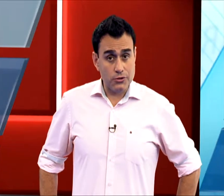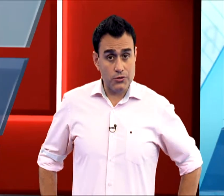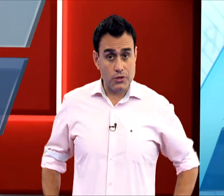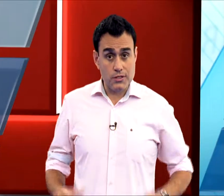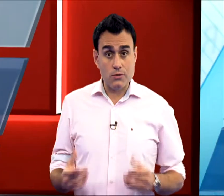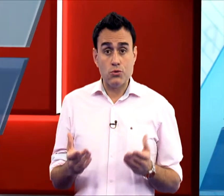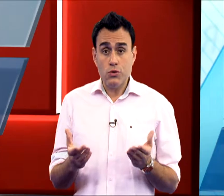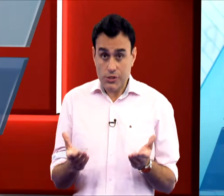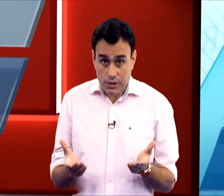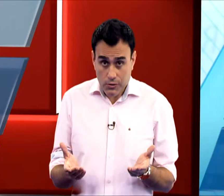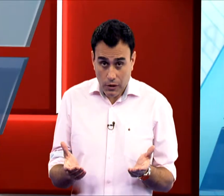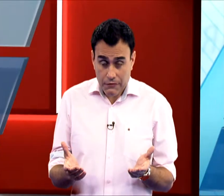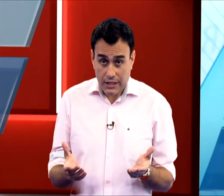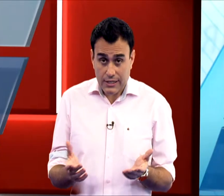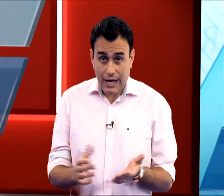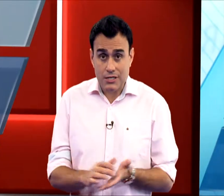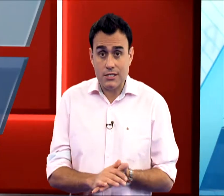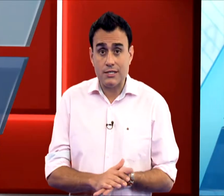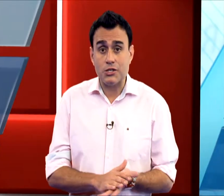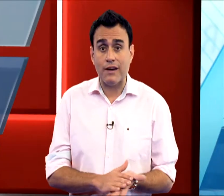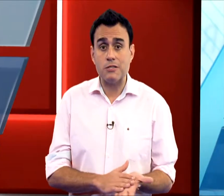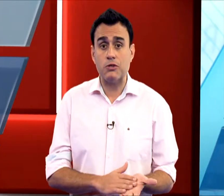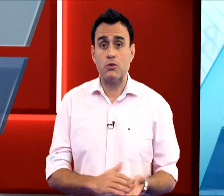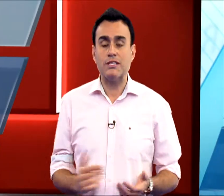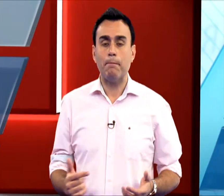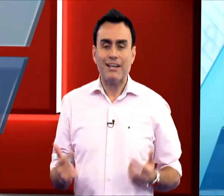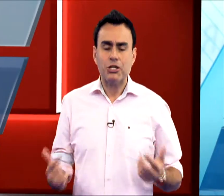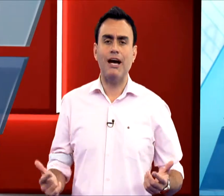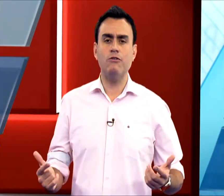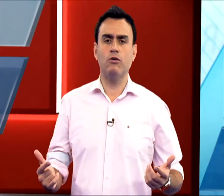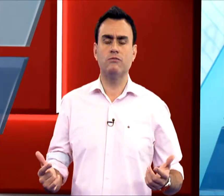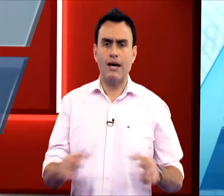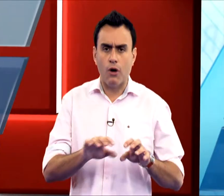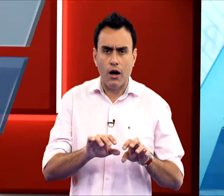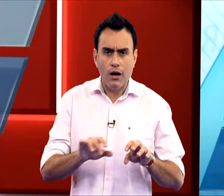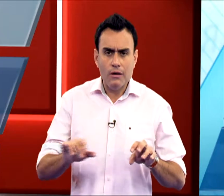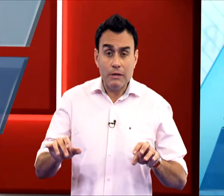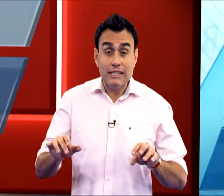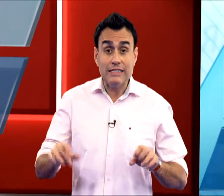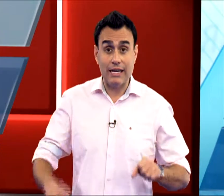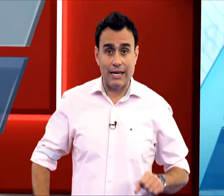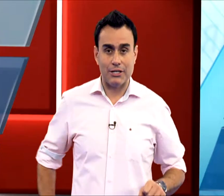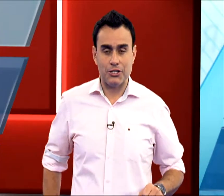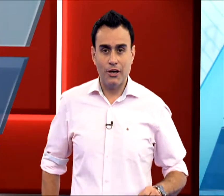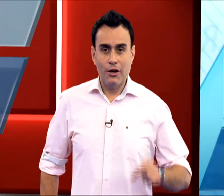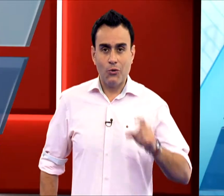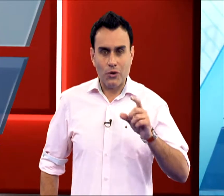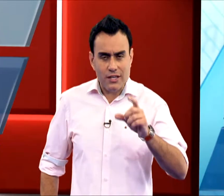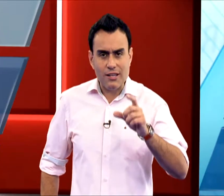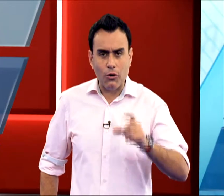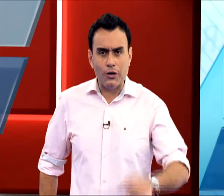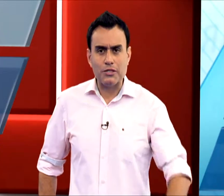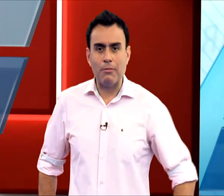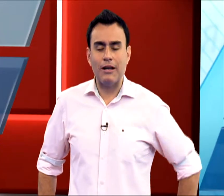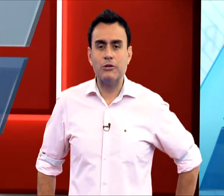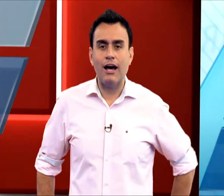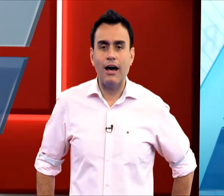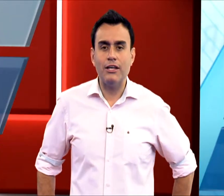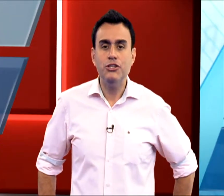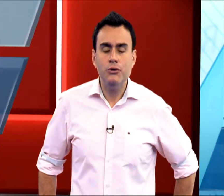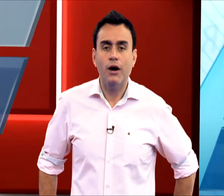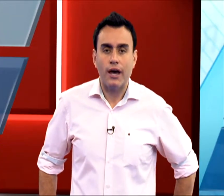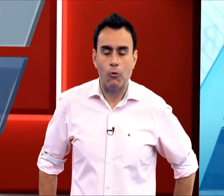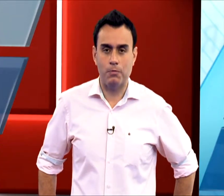E muitas instituições estão surgindo com a finalidade de incentivar as pessoas a praticarem o voluntário, ó, pela internet. Conheça agora o trabalho